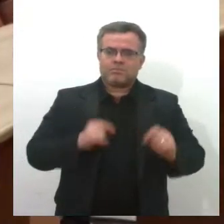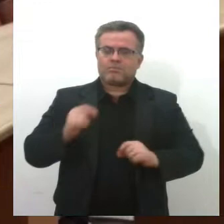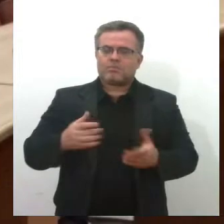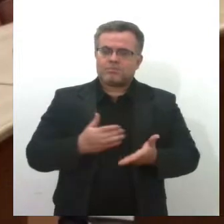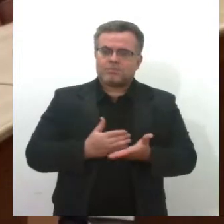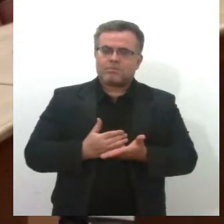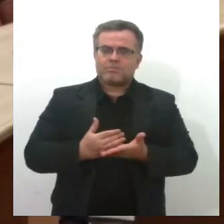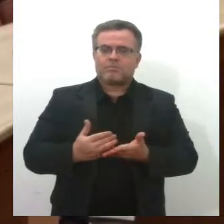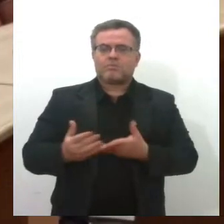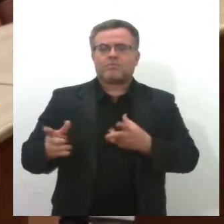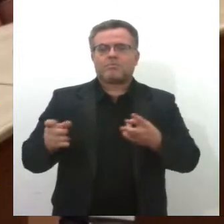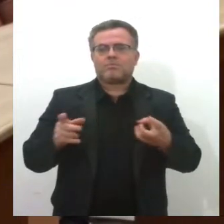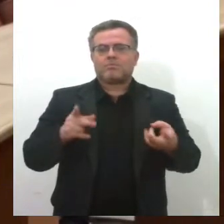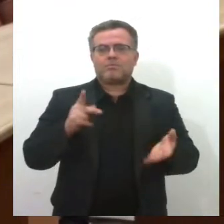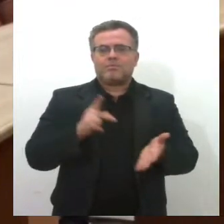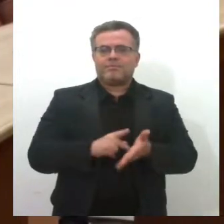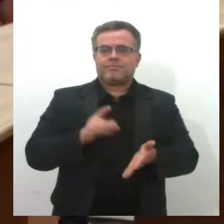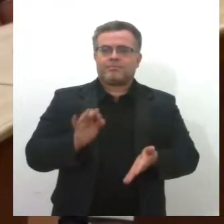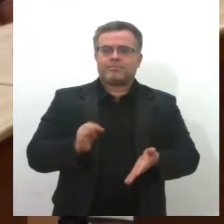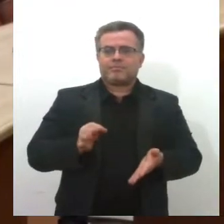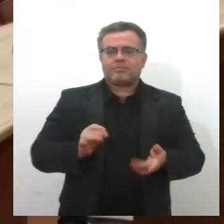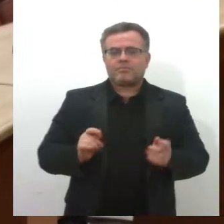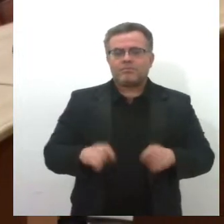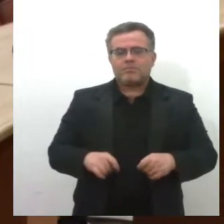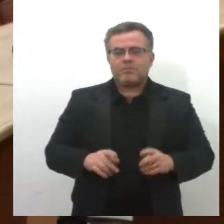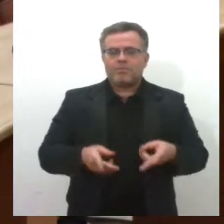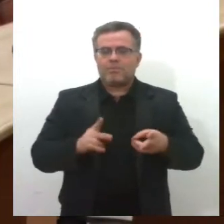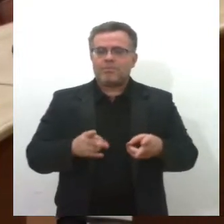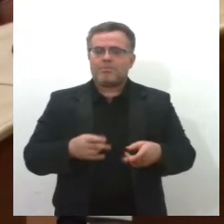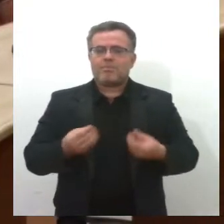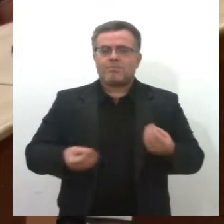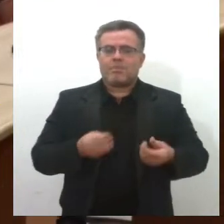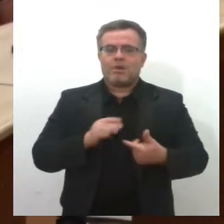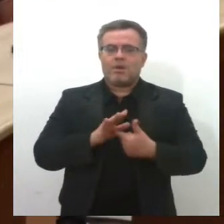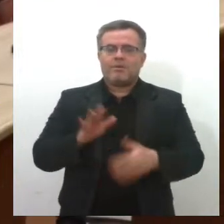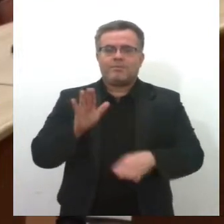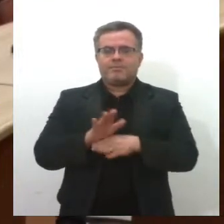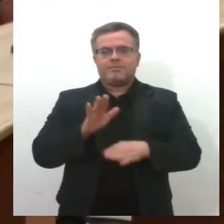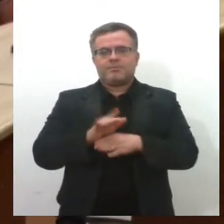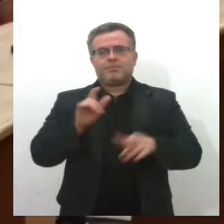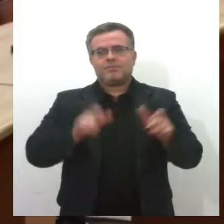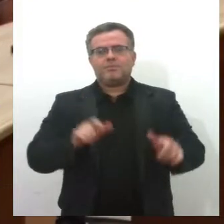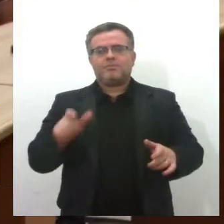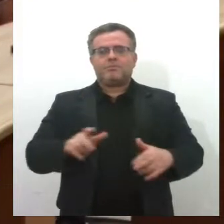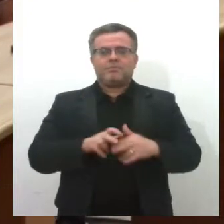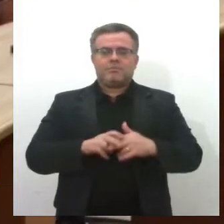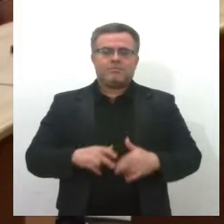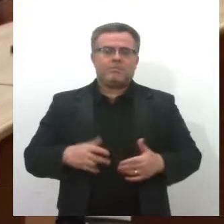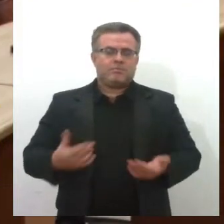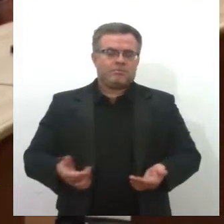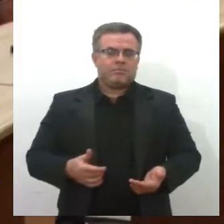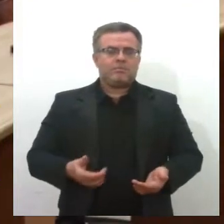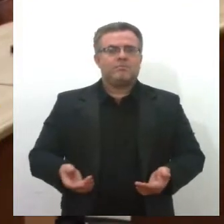ver uma reorganização da atenção especializada para atender esses pacientes. Então, os municípios que têm um centro de